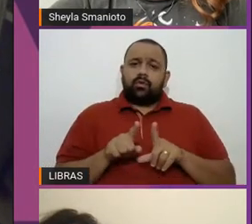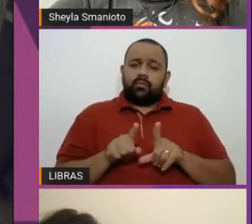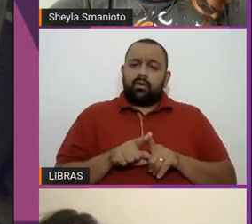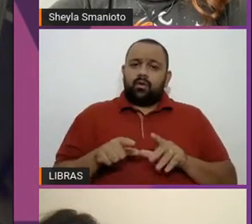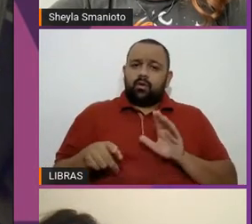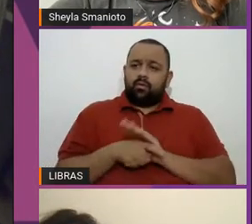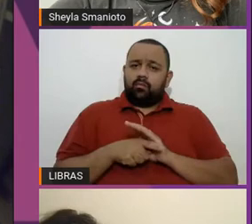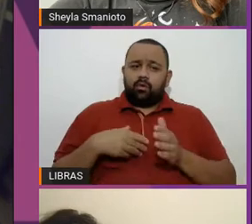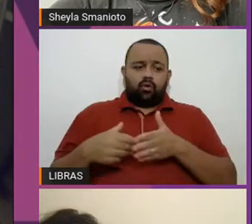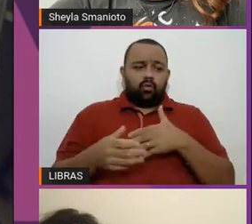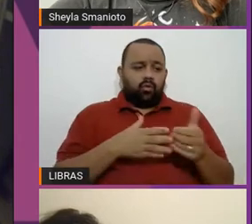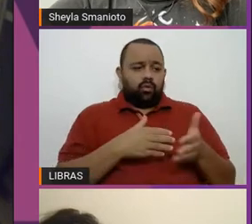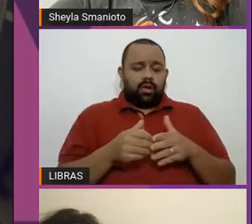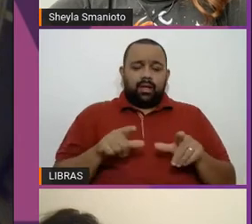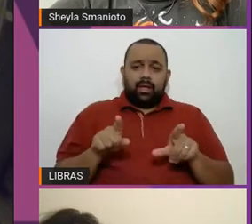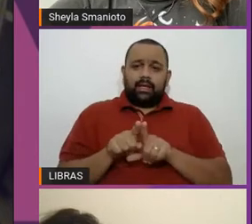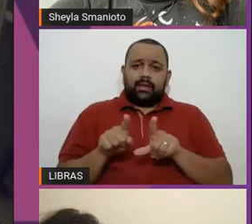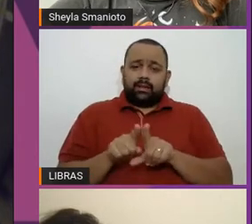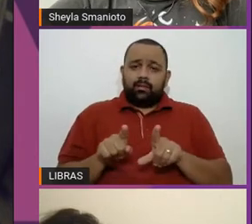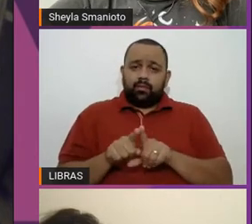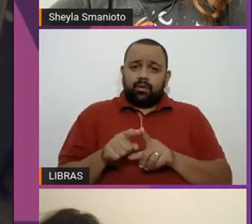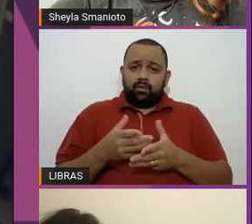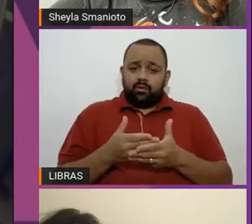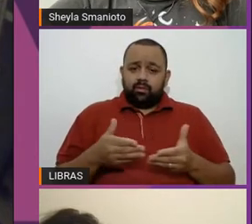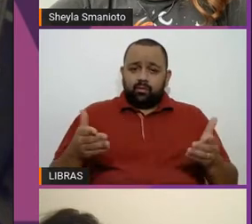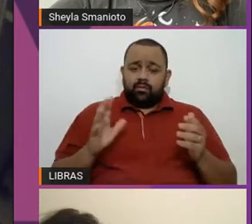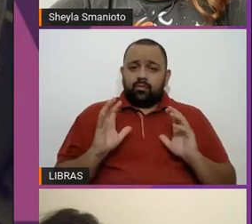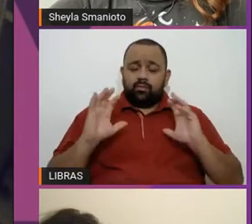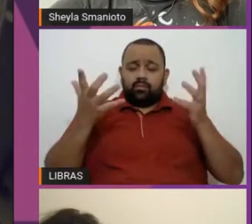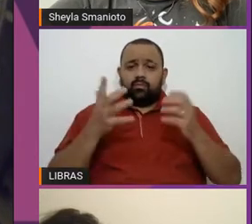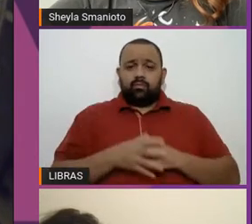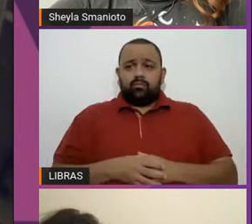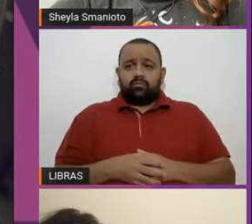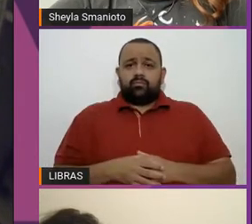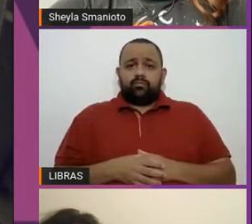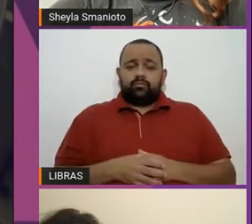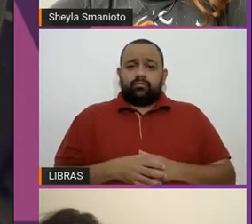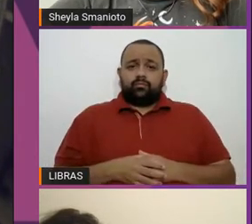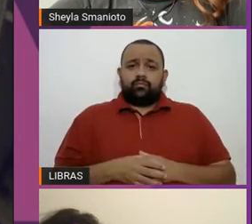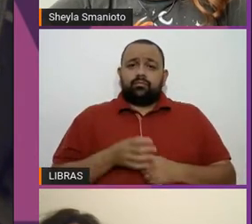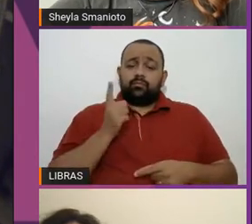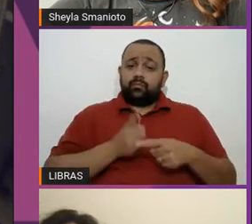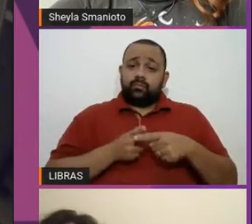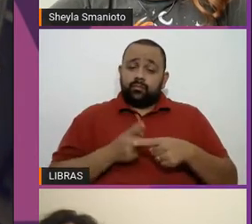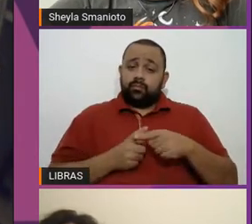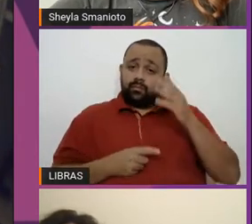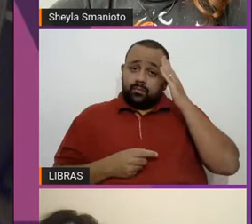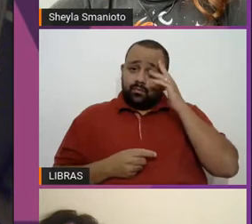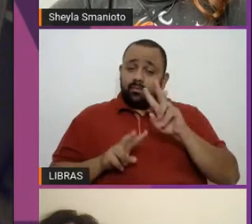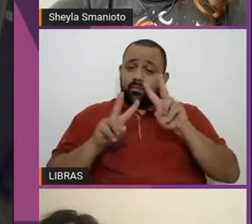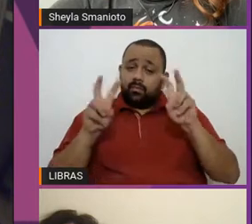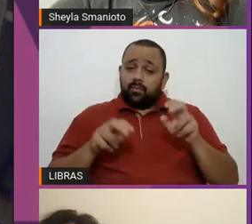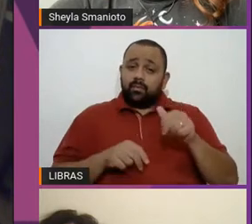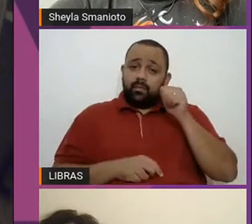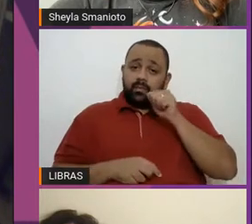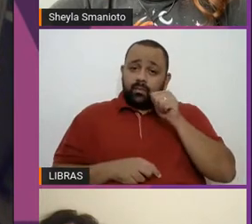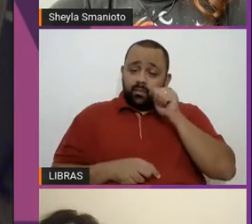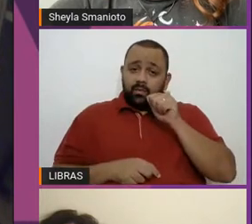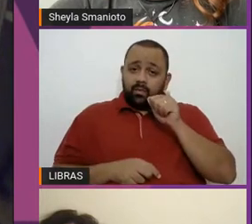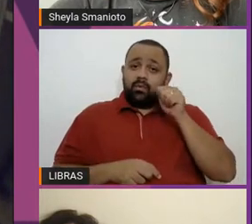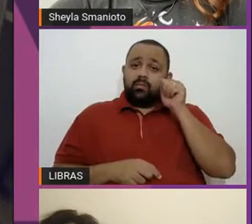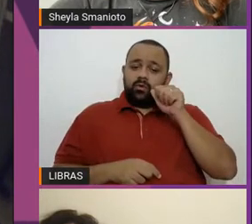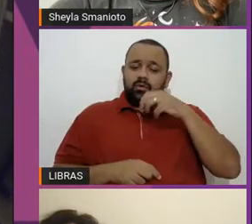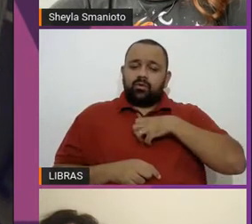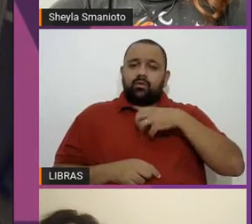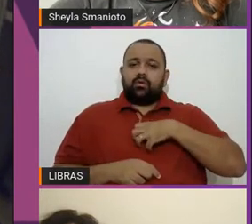levaria qualquer o e qualquer situação né porque as suas pontas são mulheres e mulheres